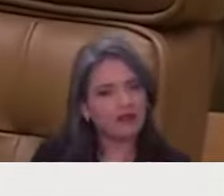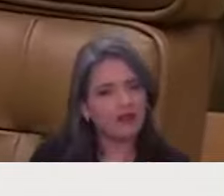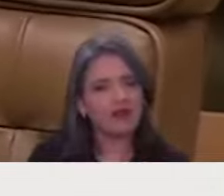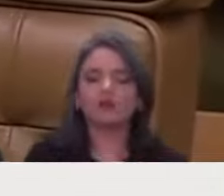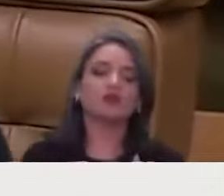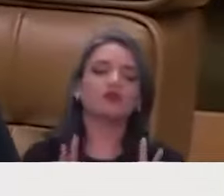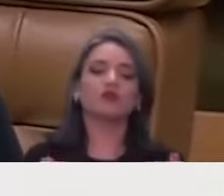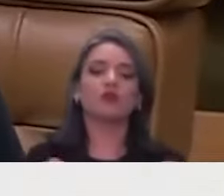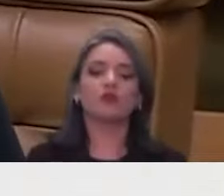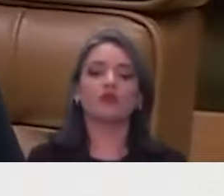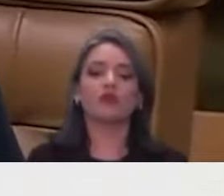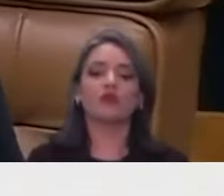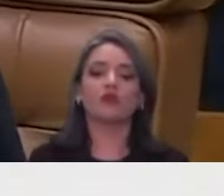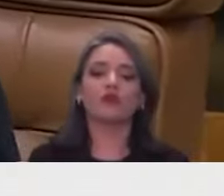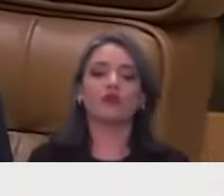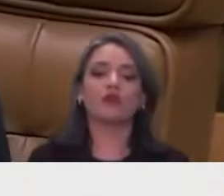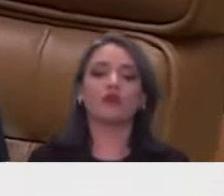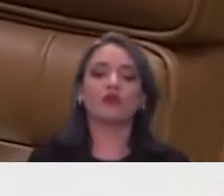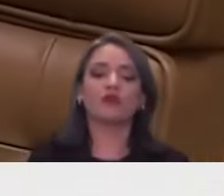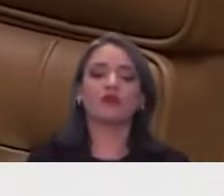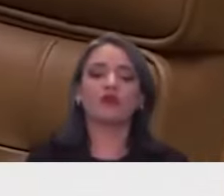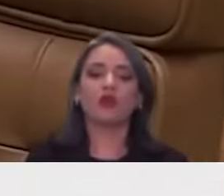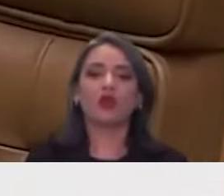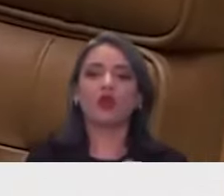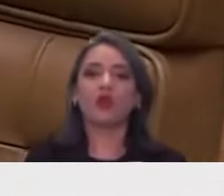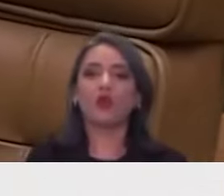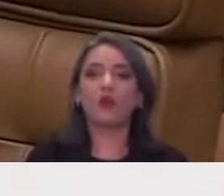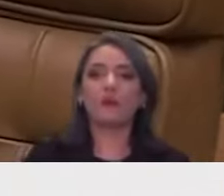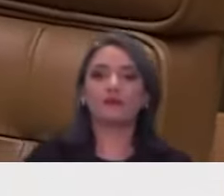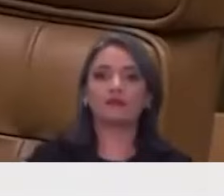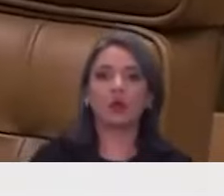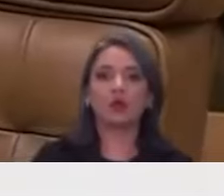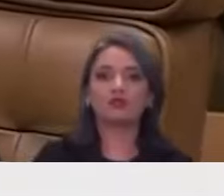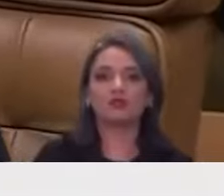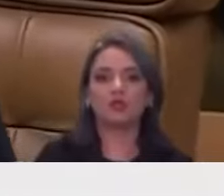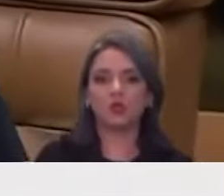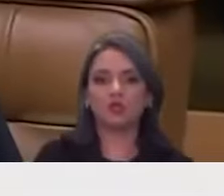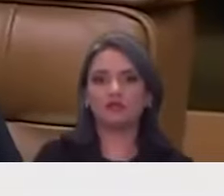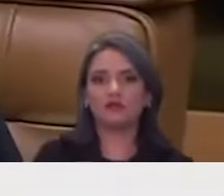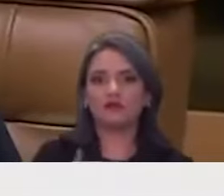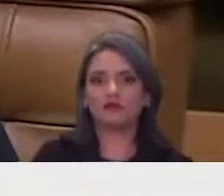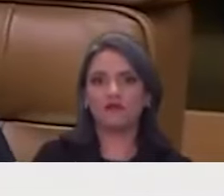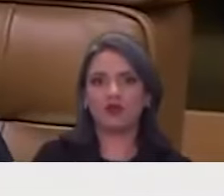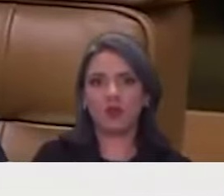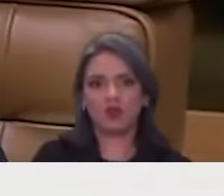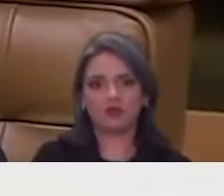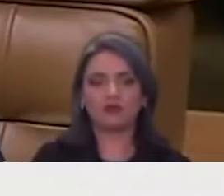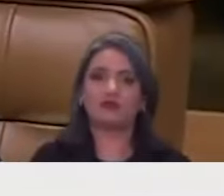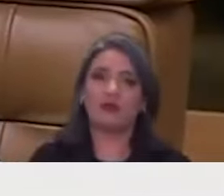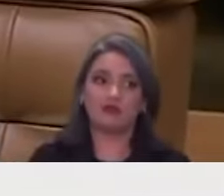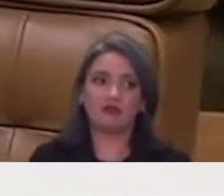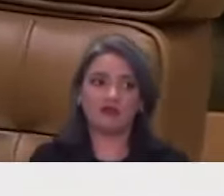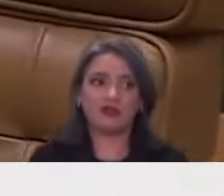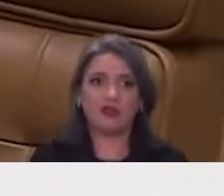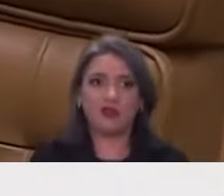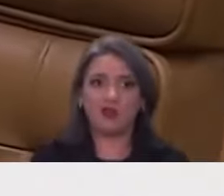repercussão financeira desta questão. Uma emenda que já está em vigor e